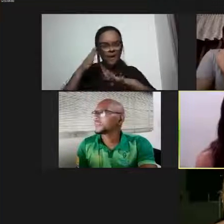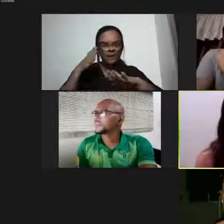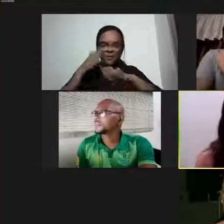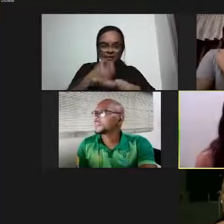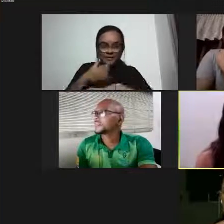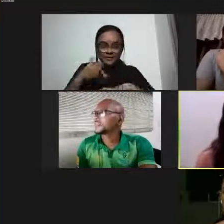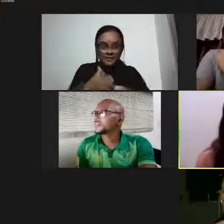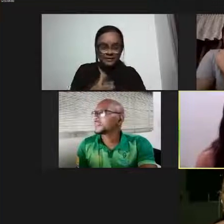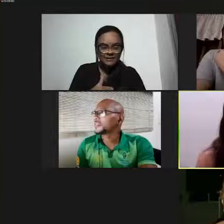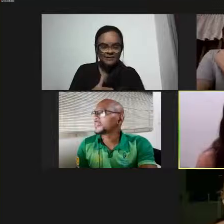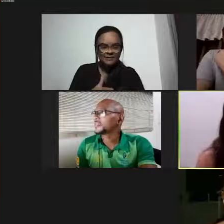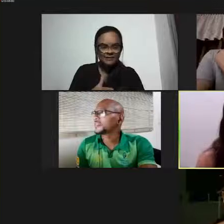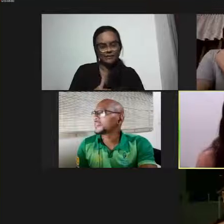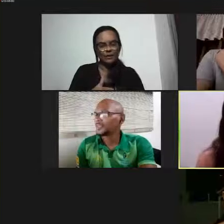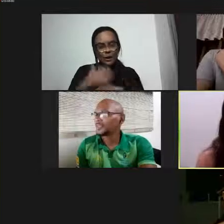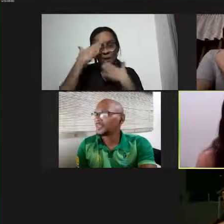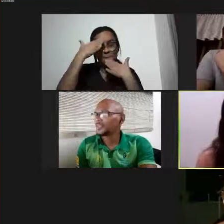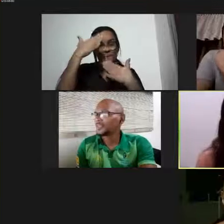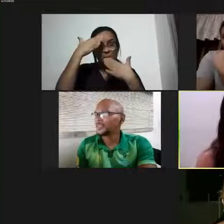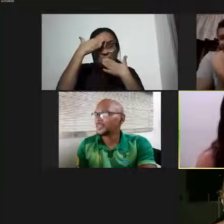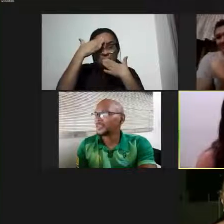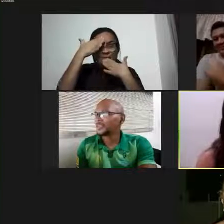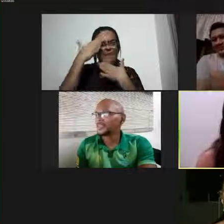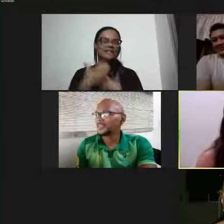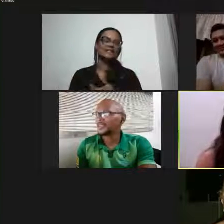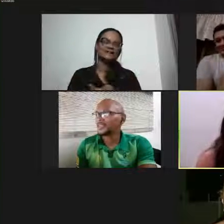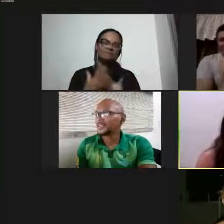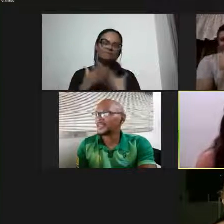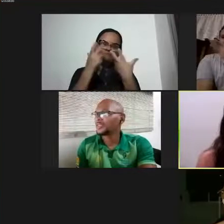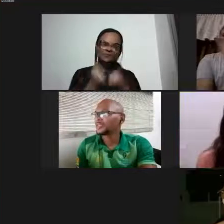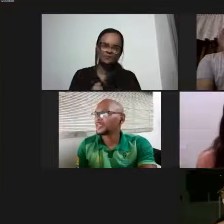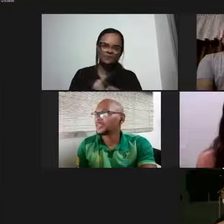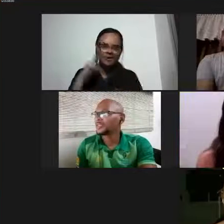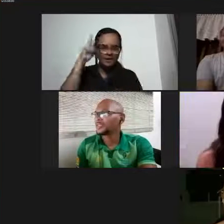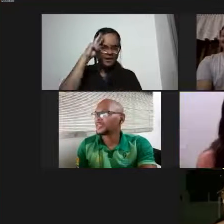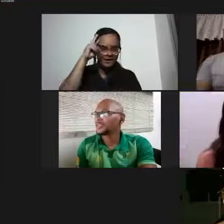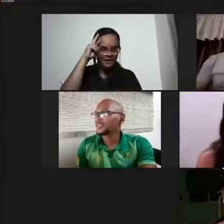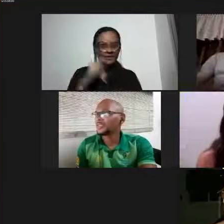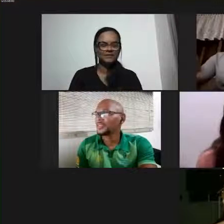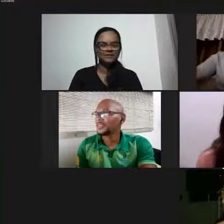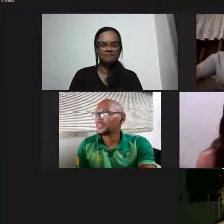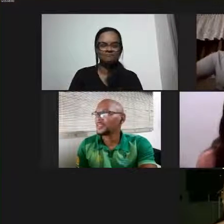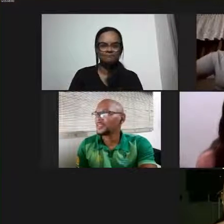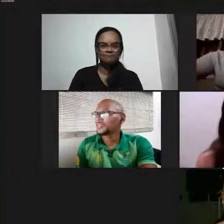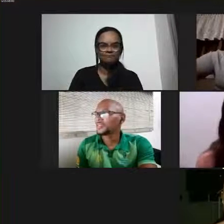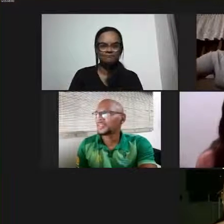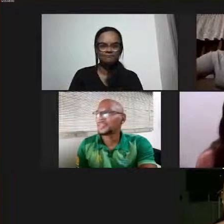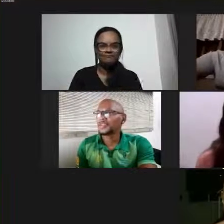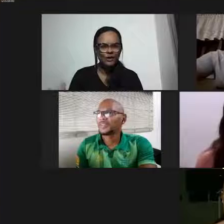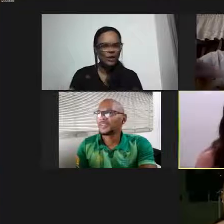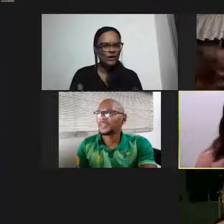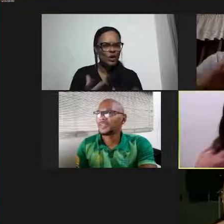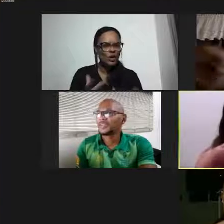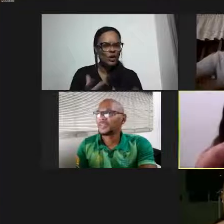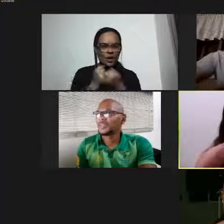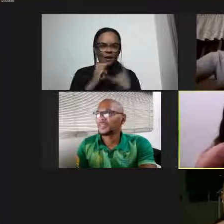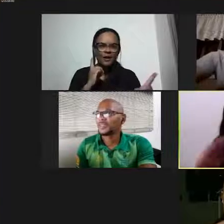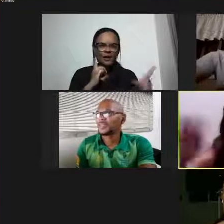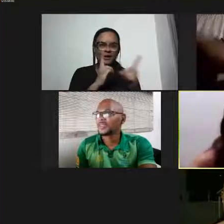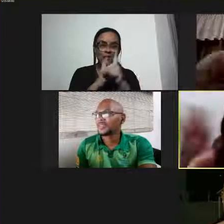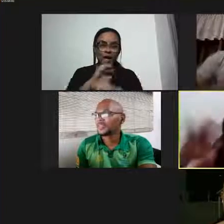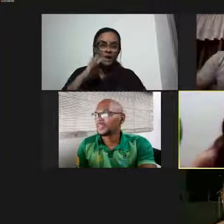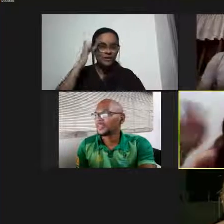participar. Meninos, obrigada pela presença de vocês. A história de vocês, com certeza, é uma inspiração e até a próxima.